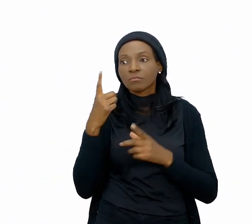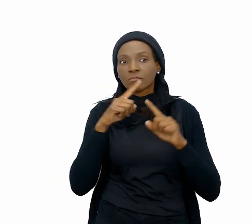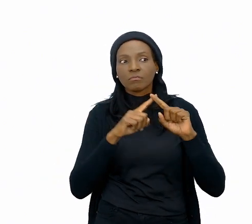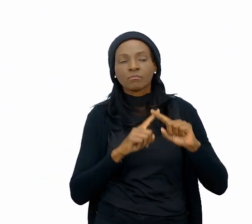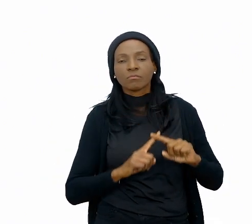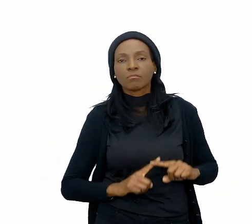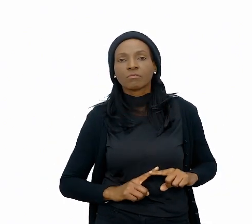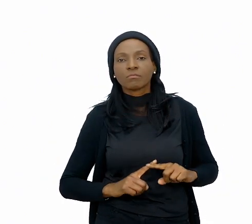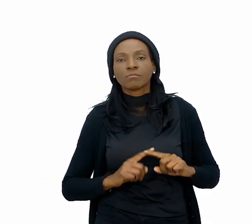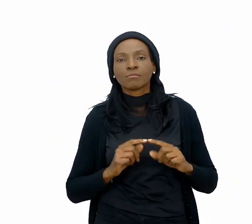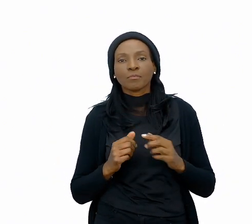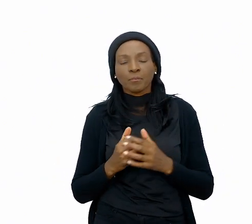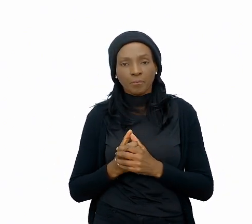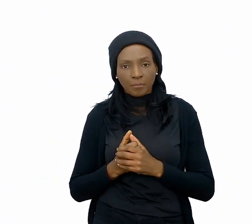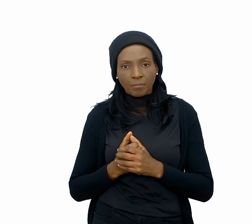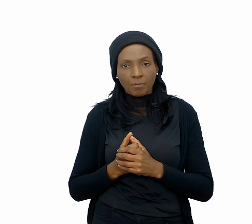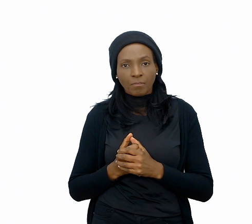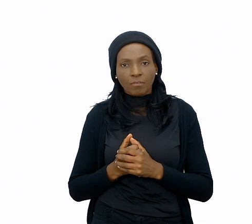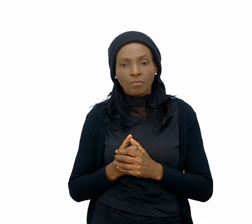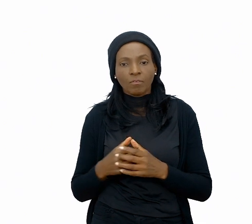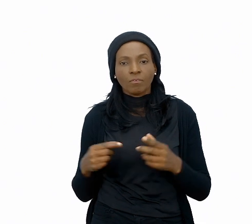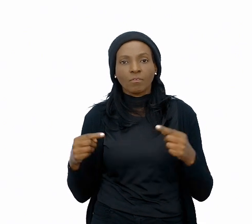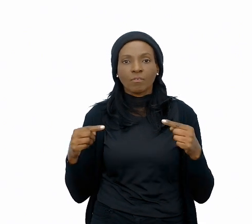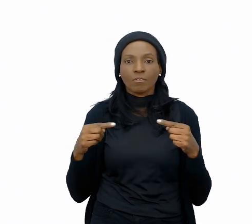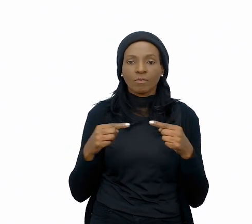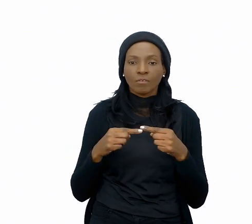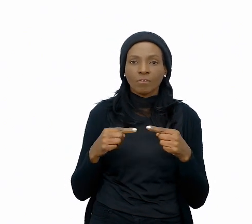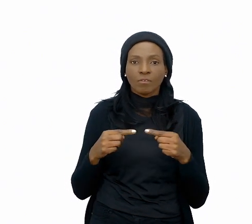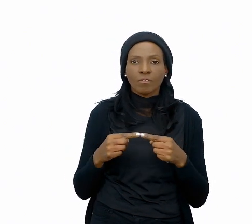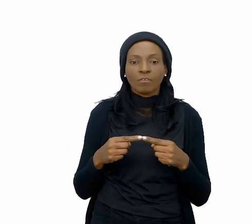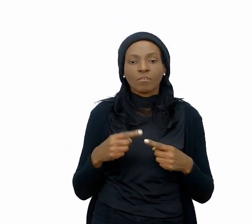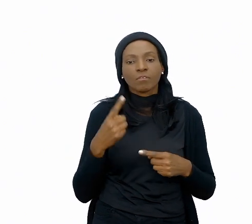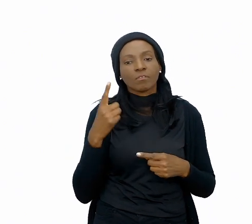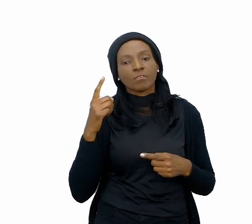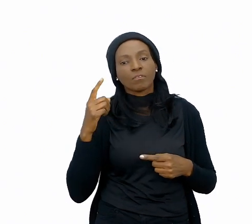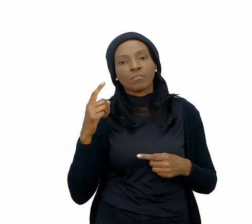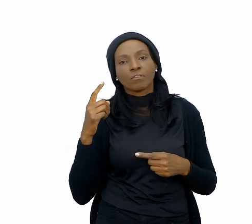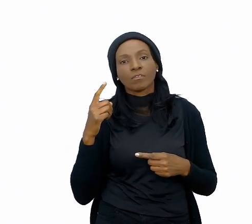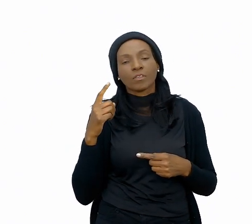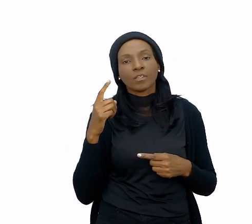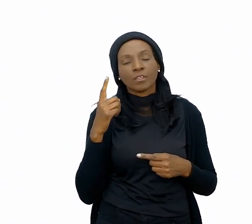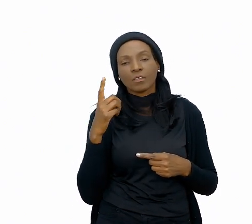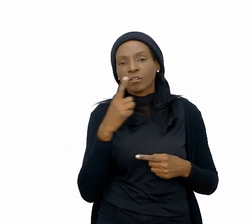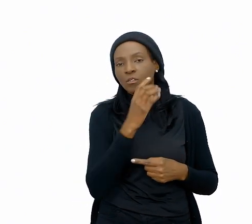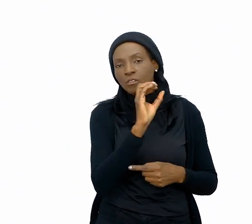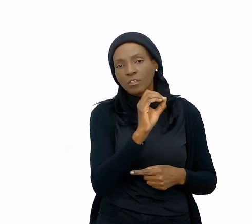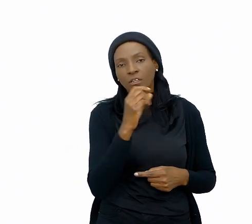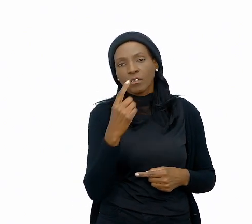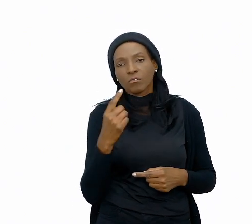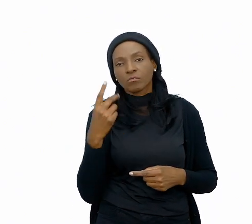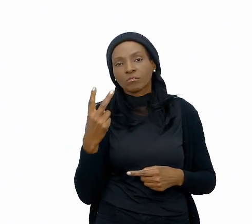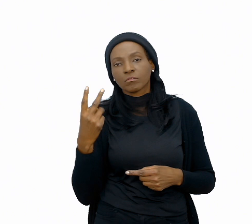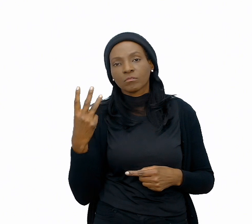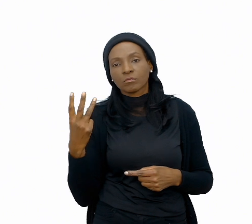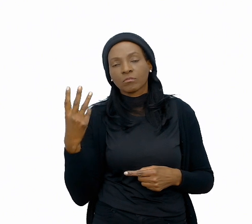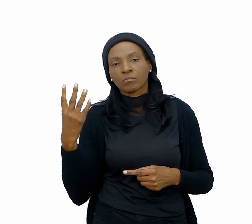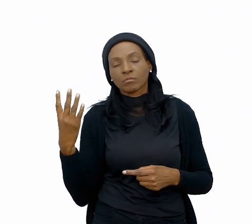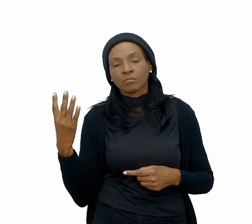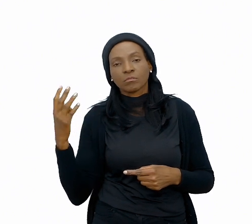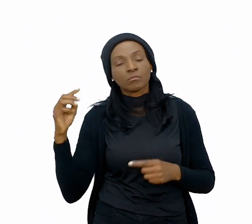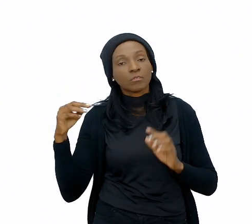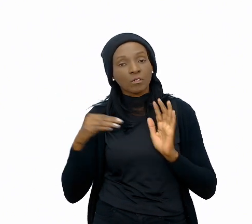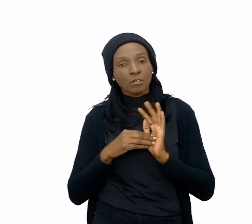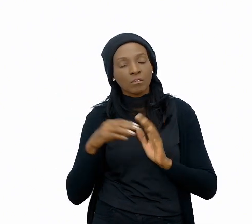desafio é que ele é composto por apenas 10 algarismos, então 0, 1, 2, 3, 4, até